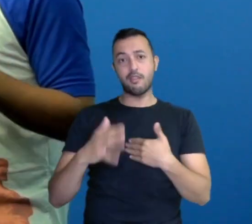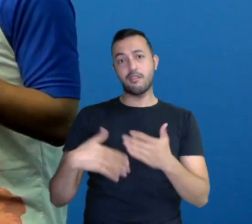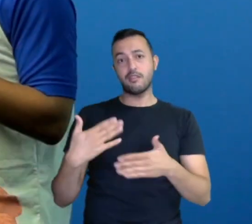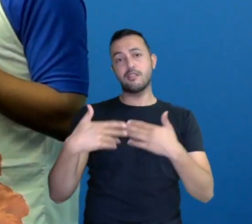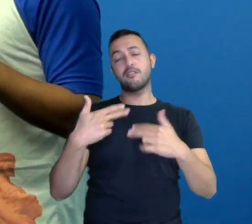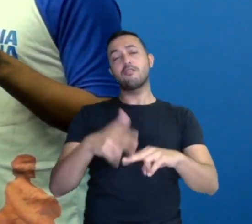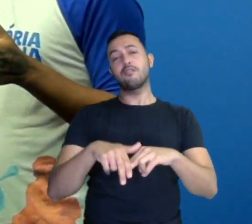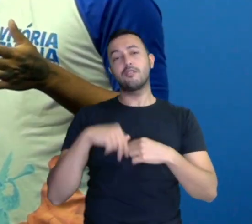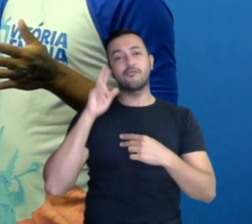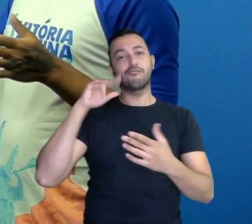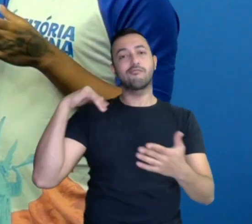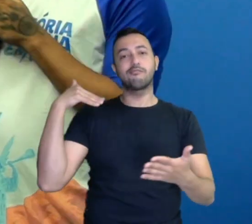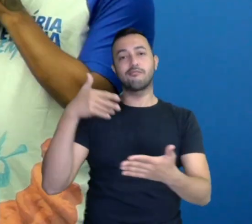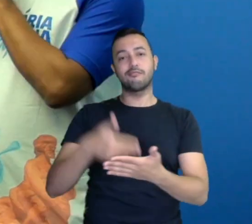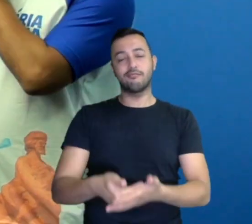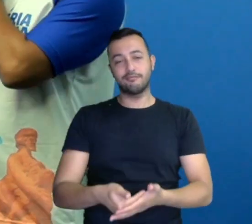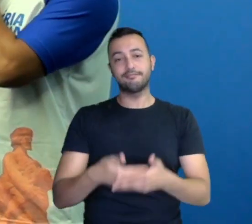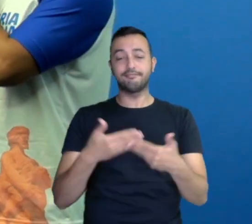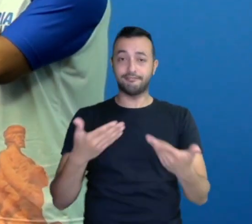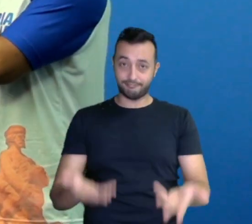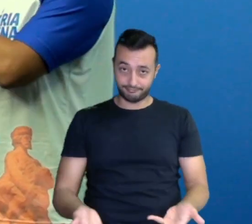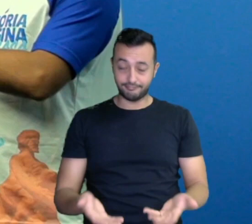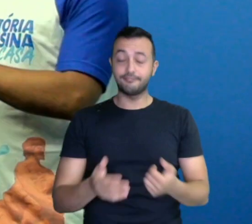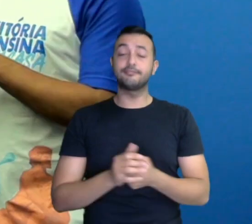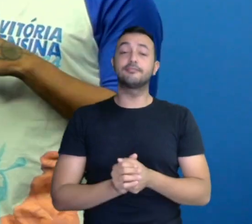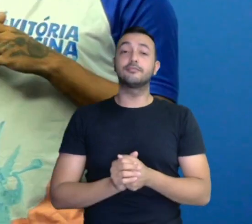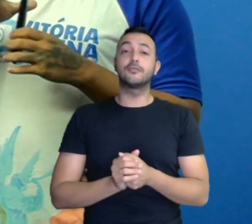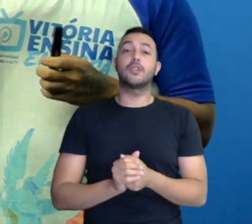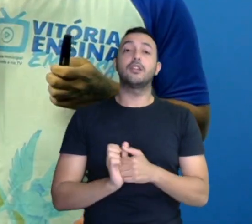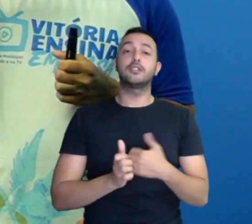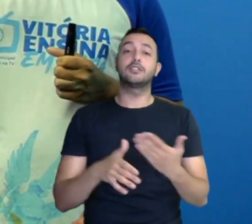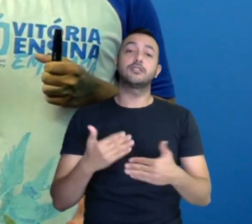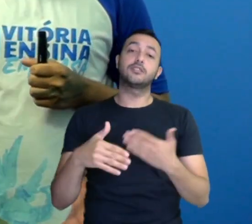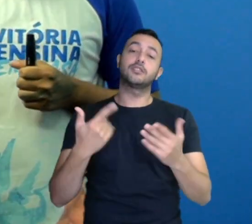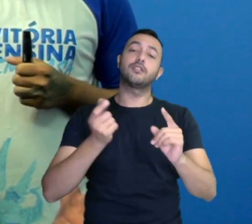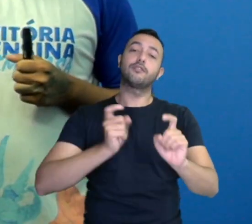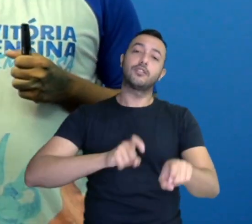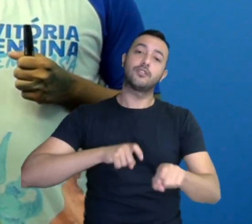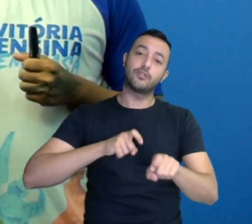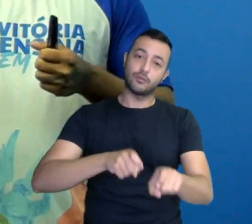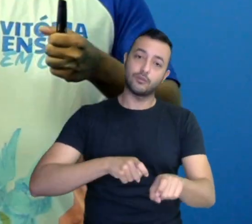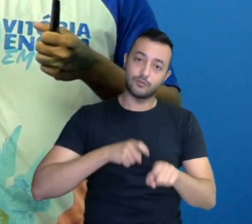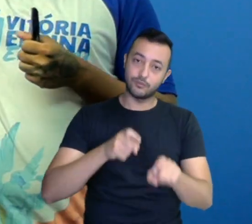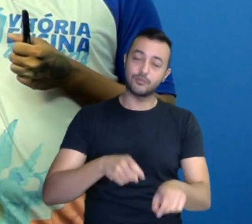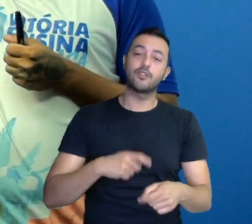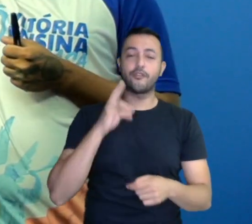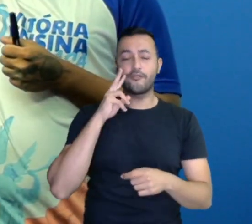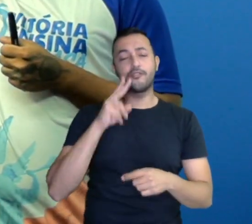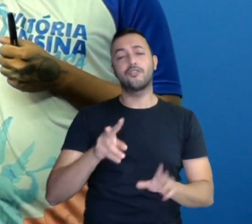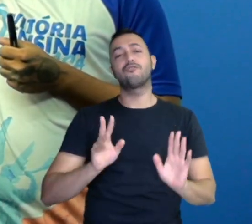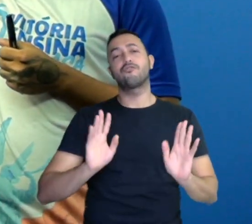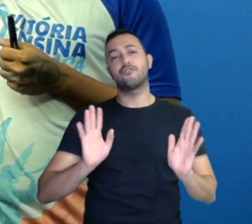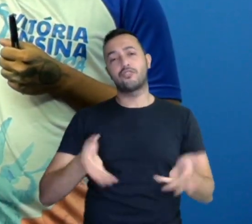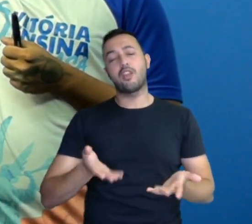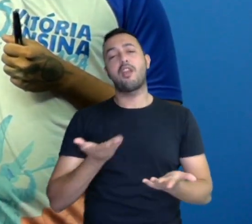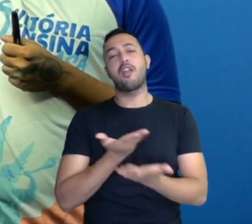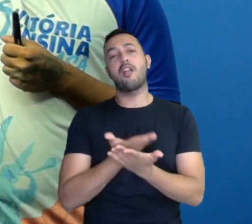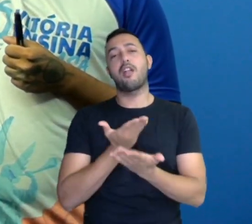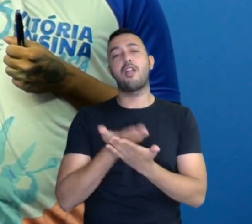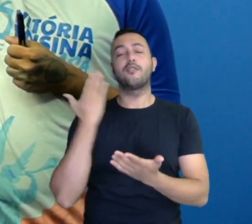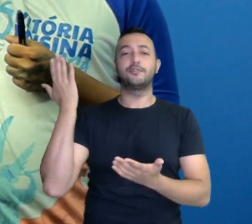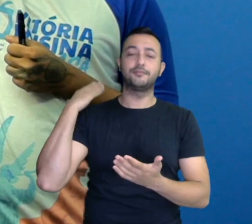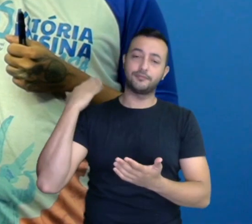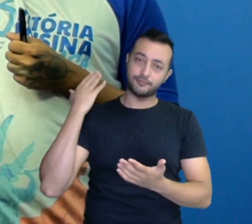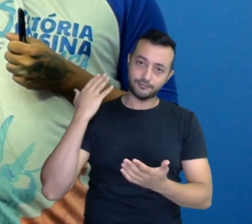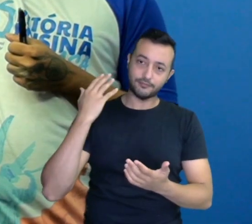longo da história, tá? Então, vejam bem, vamos lá. Então, o desenvolvimento da agricultura, que a gente viu lá na nossa aula, quando a